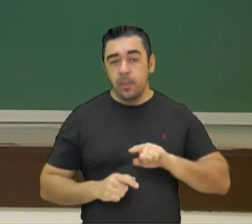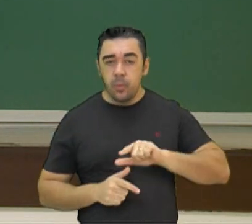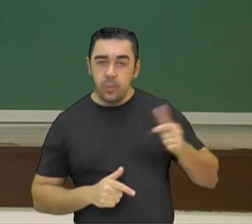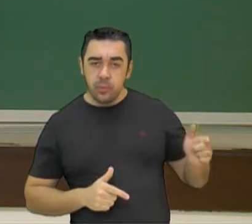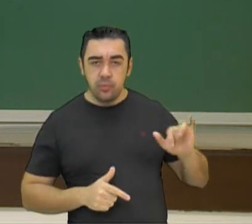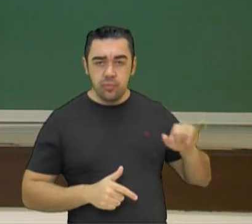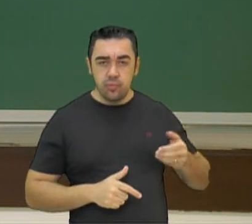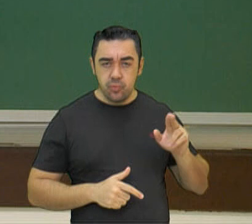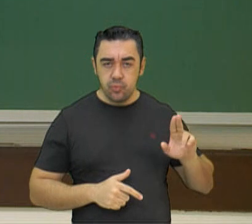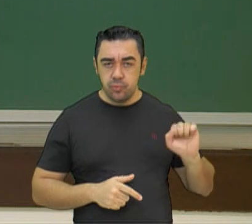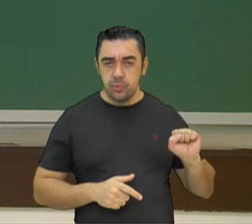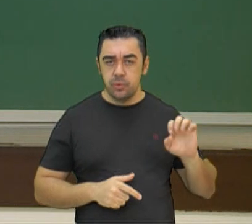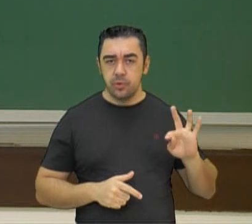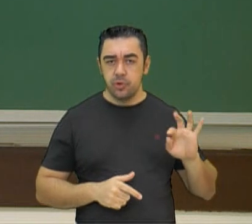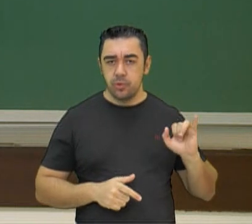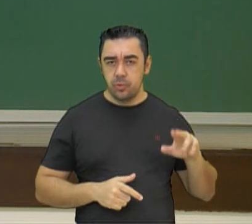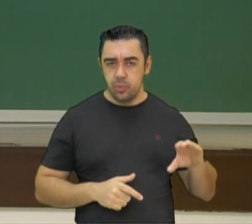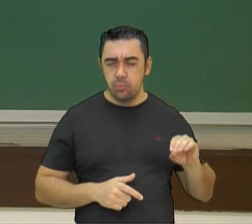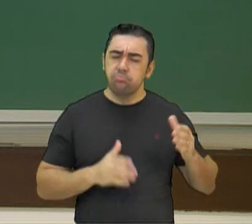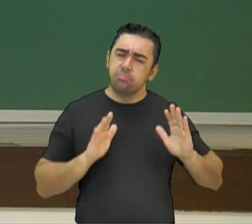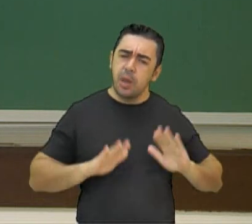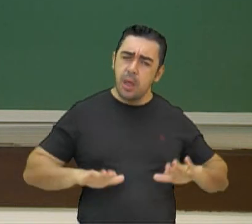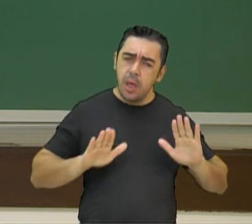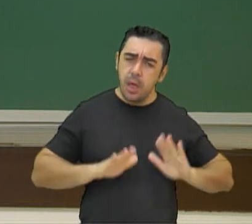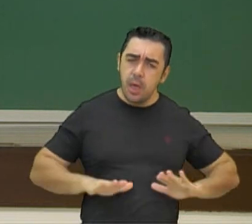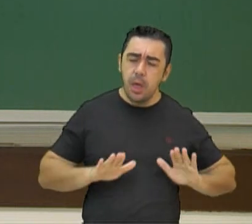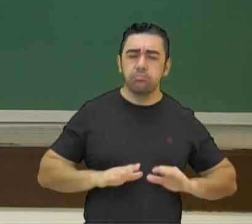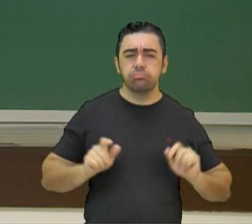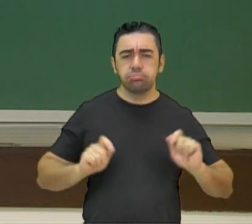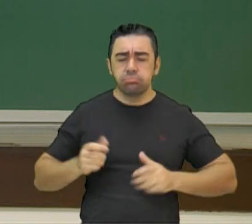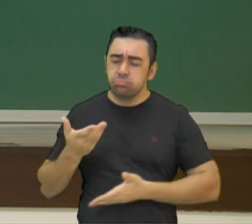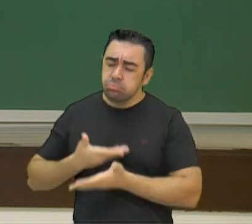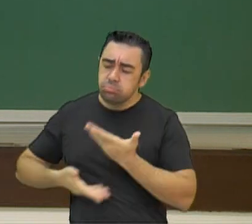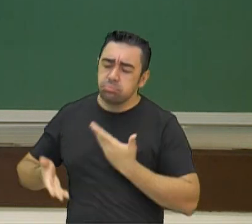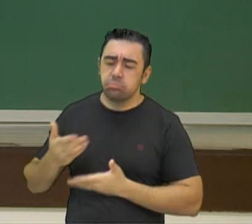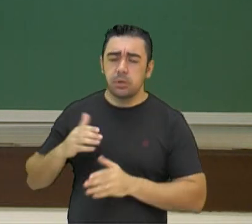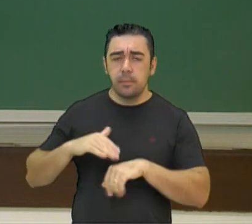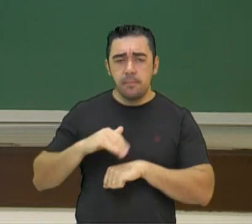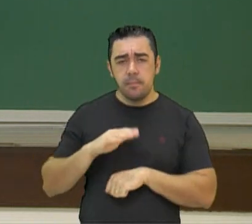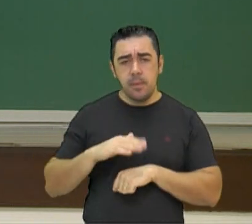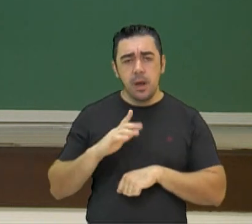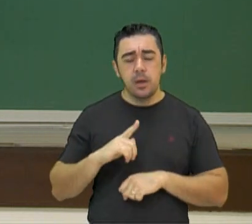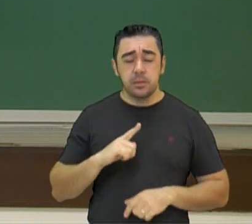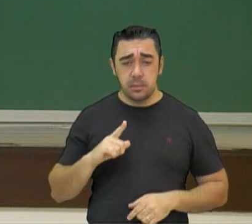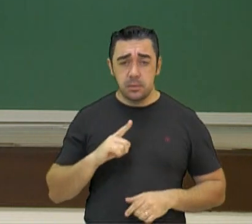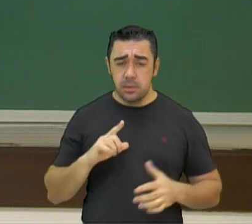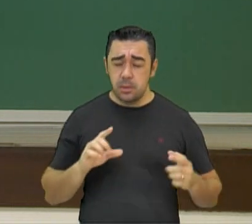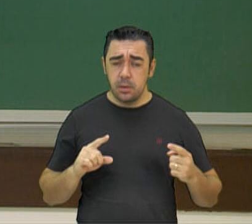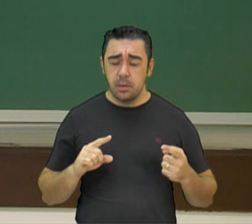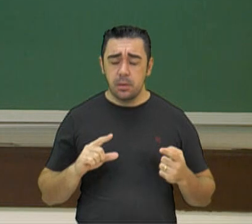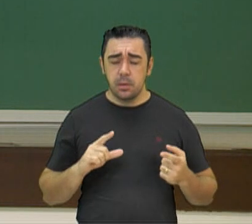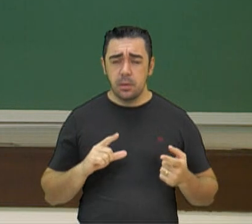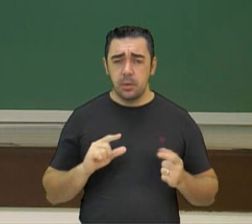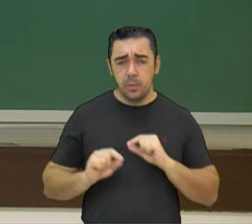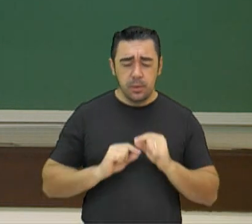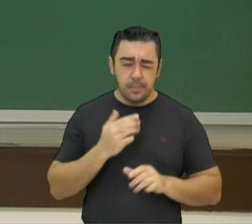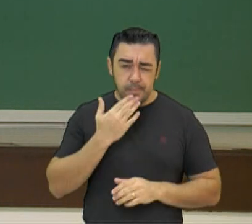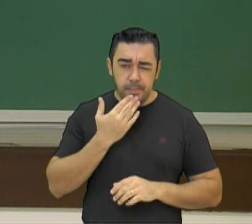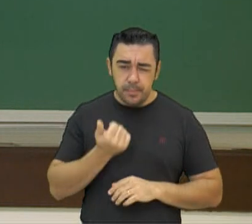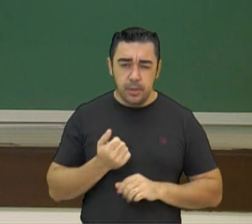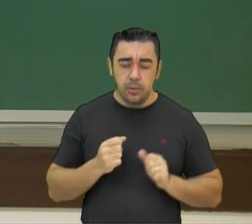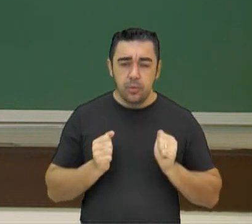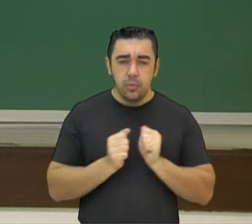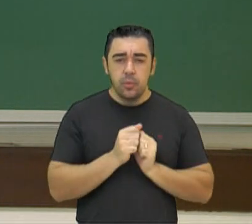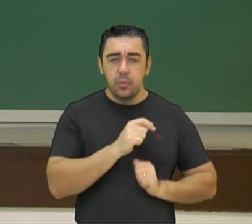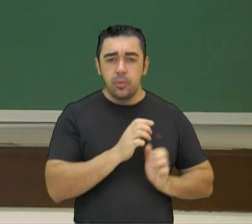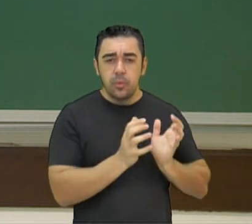Justino, ele era um pouco mais ameno, né, tinha lá algumas afinidades melhor com os